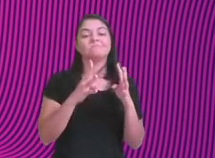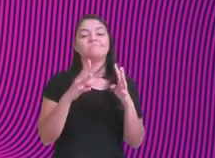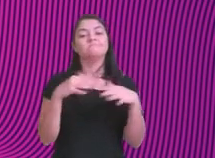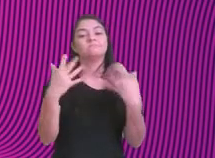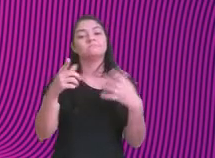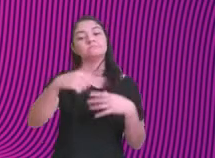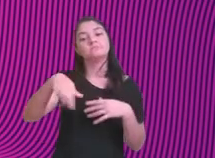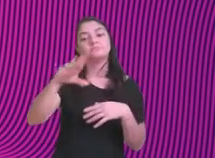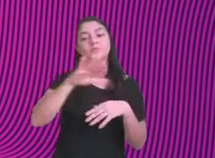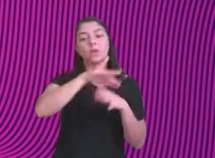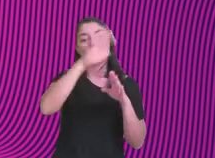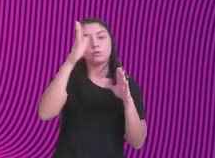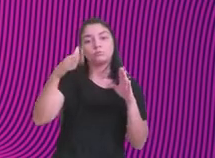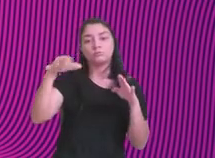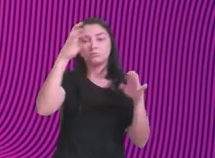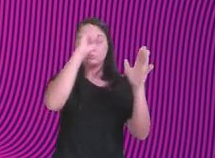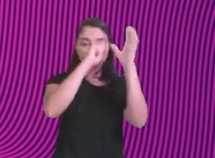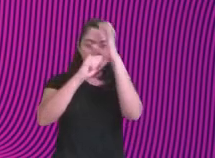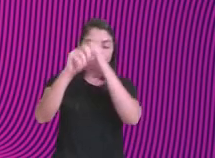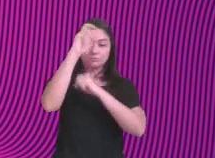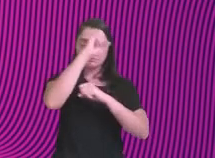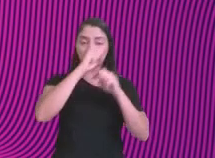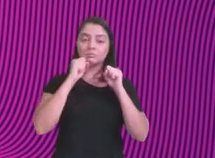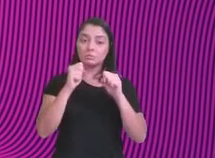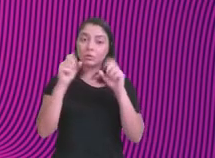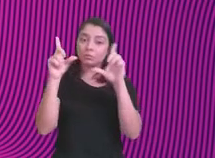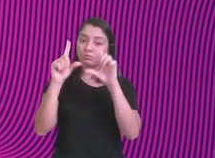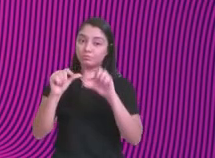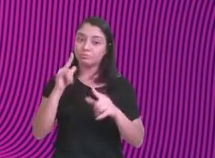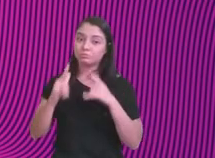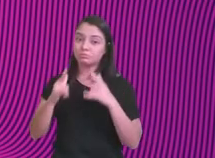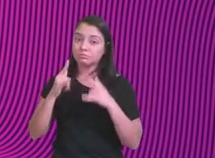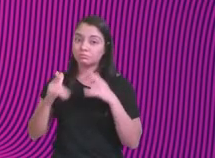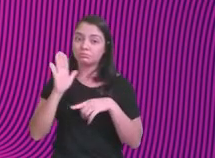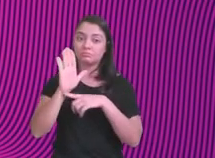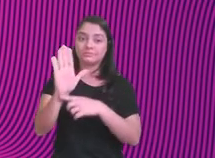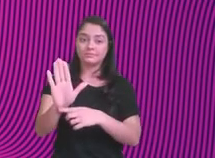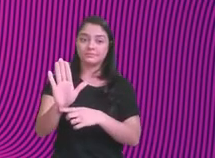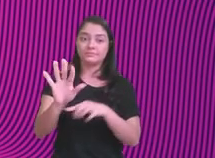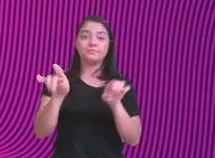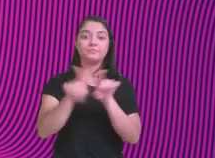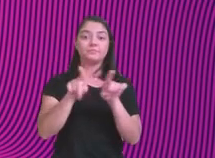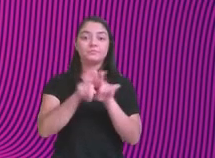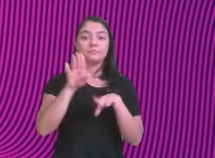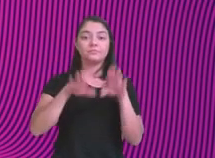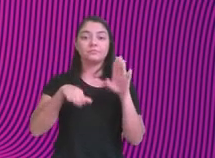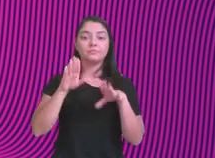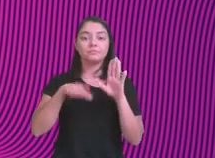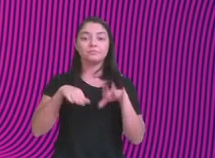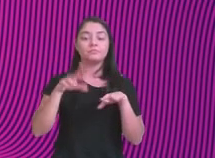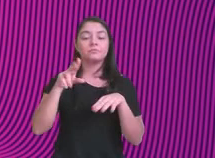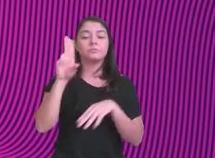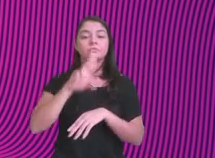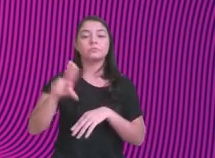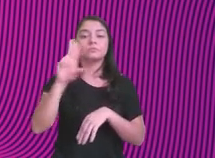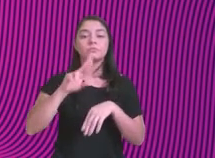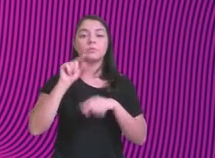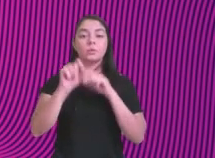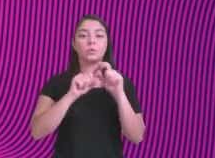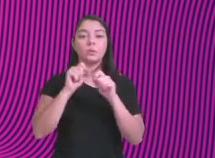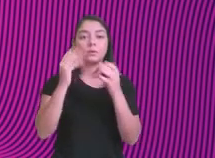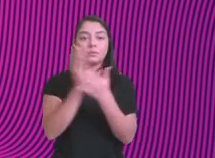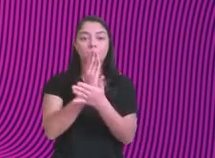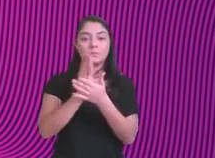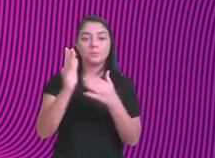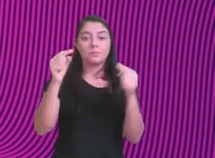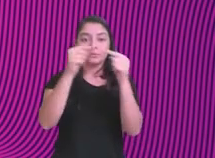robótica pode minimizar, né? Às vezes a gente ainda usa as vias combinadas, né, de robô e